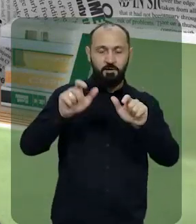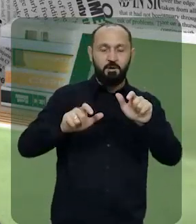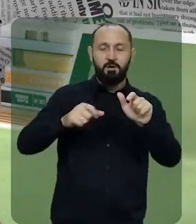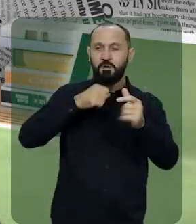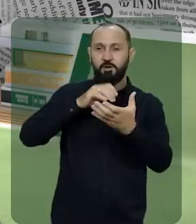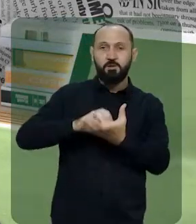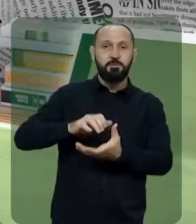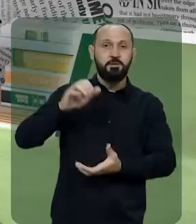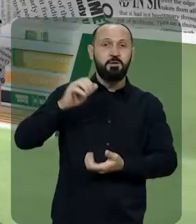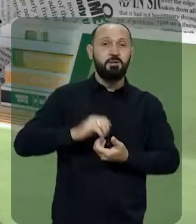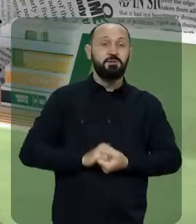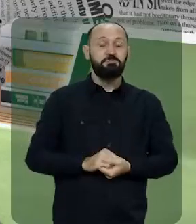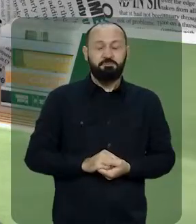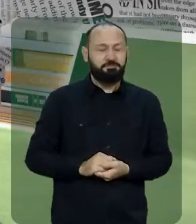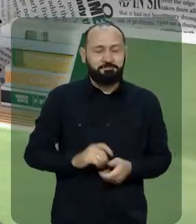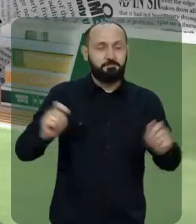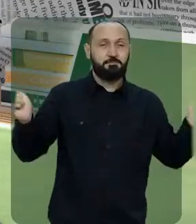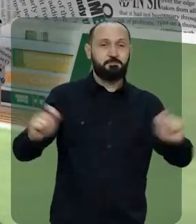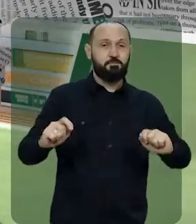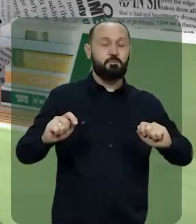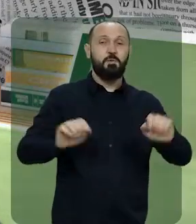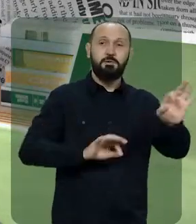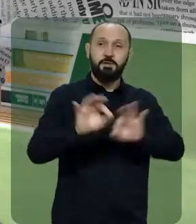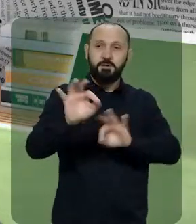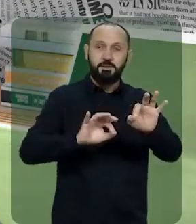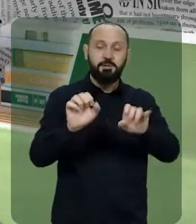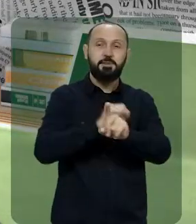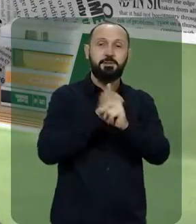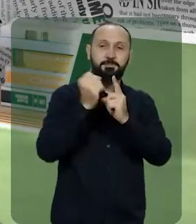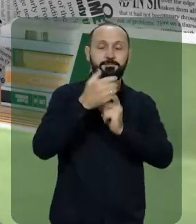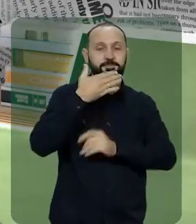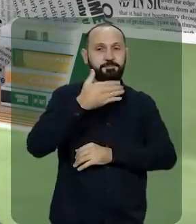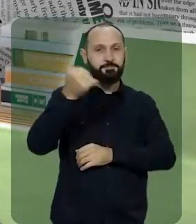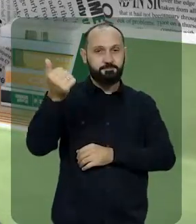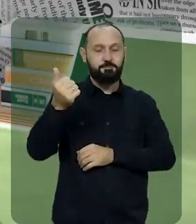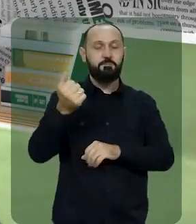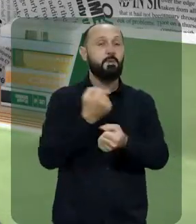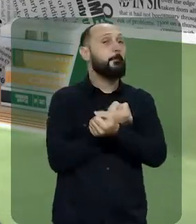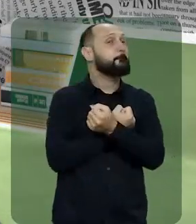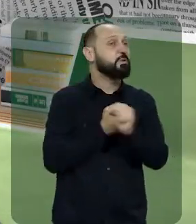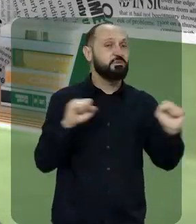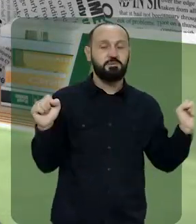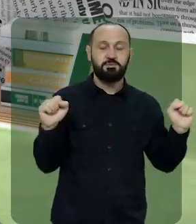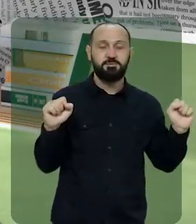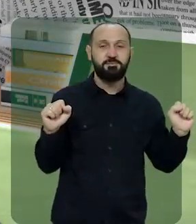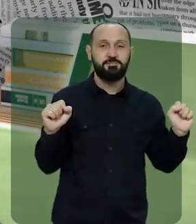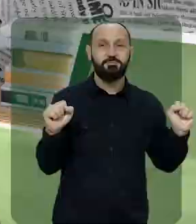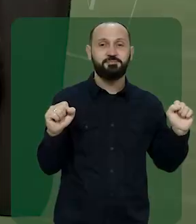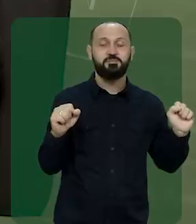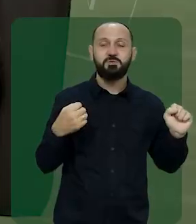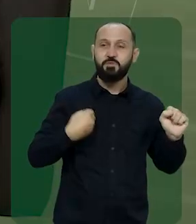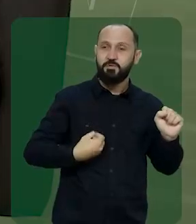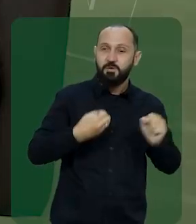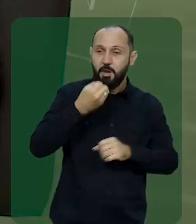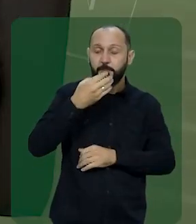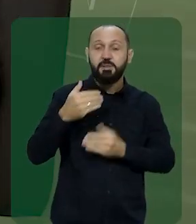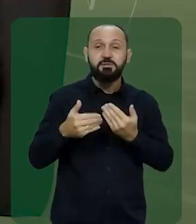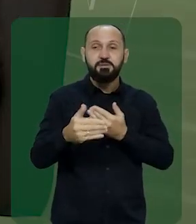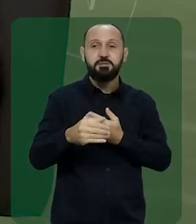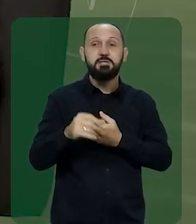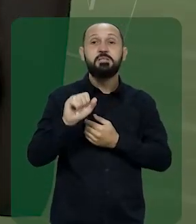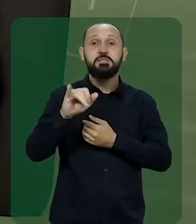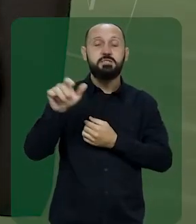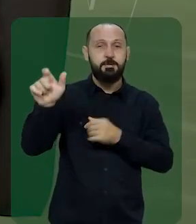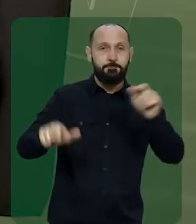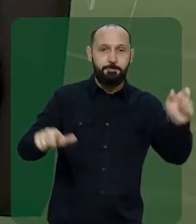que aprendam mais, que procurem saber um pouco mais sobre os direitos da pessoa idosa e